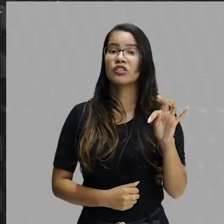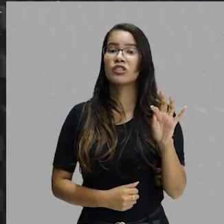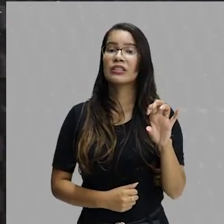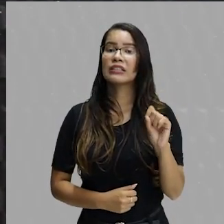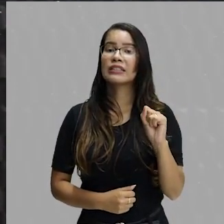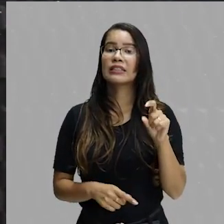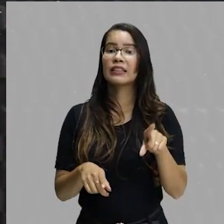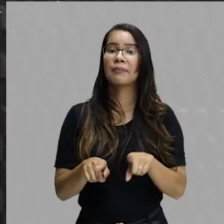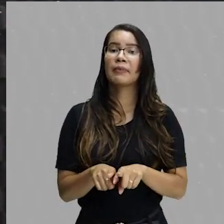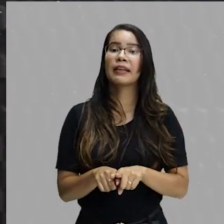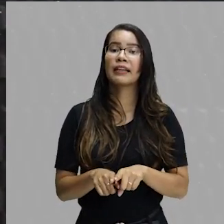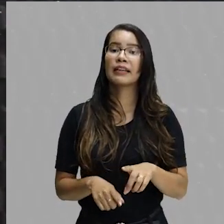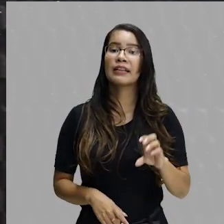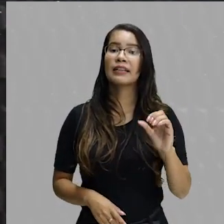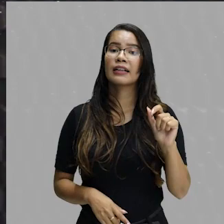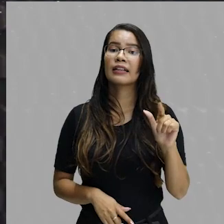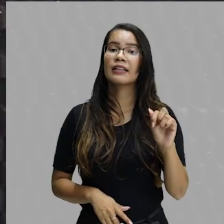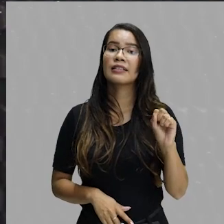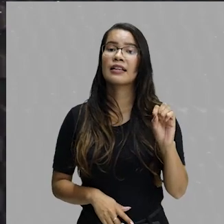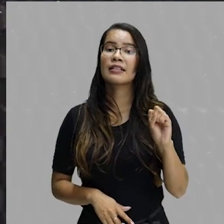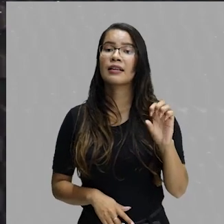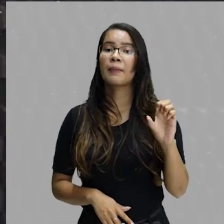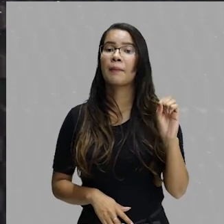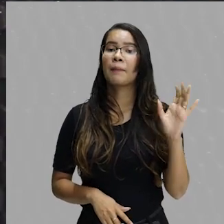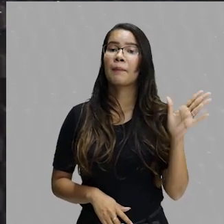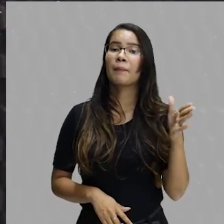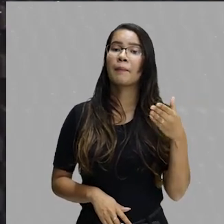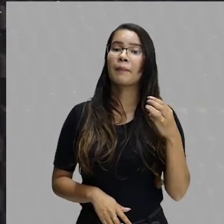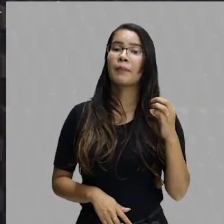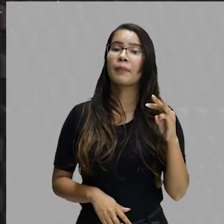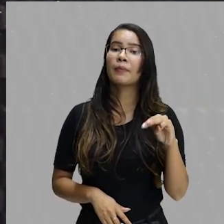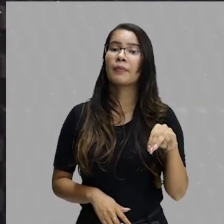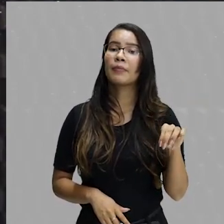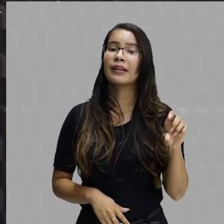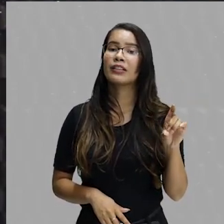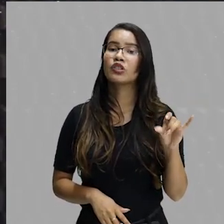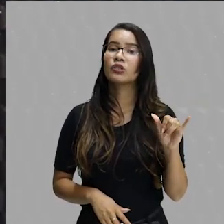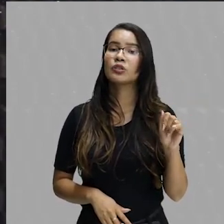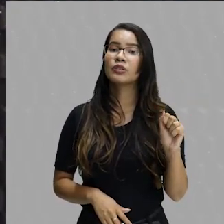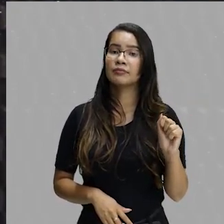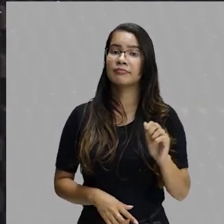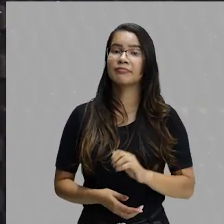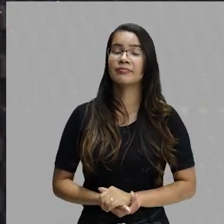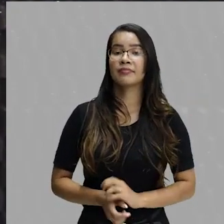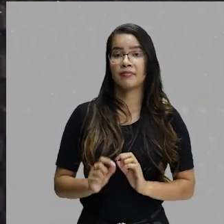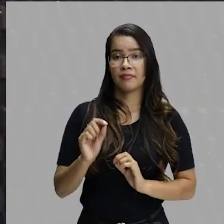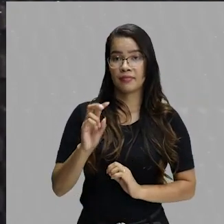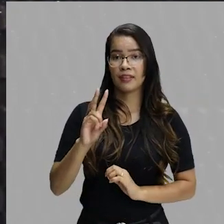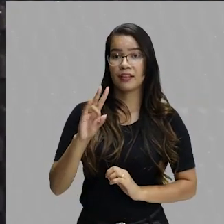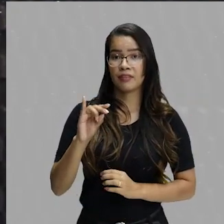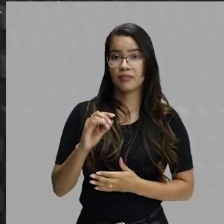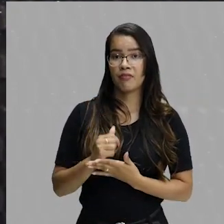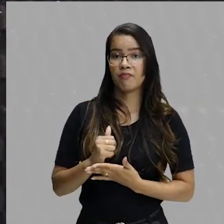Principalmente os setores mais conservadores. Da classe média e das elites, que vão apoiar.